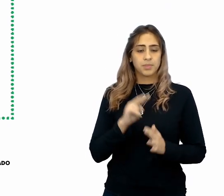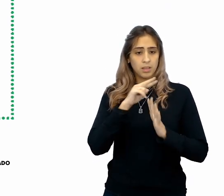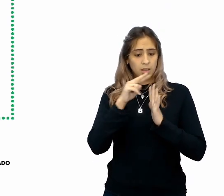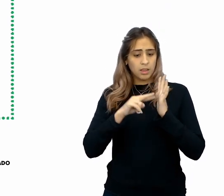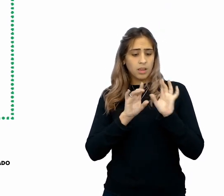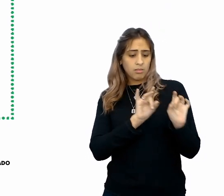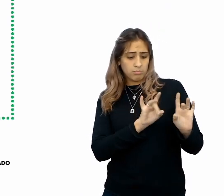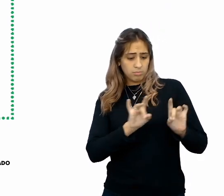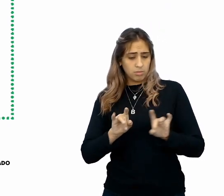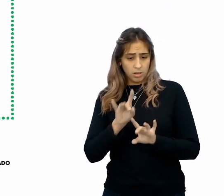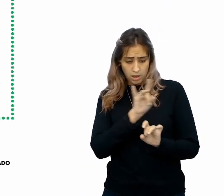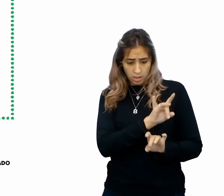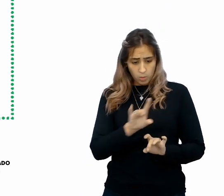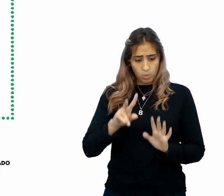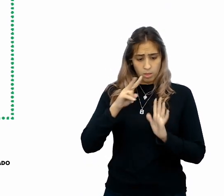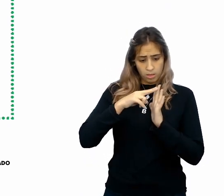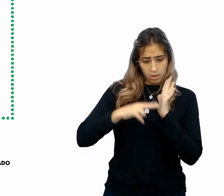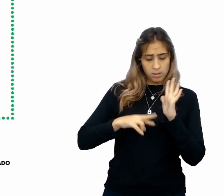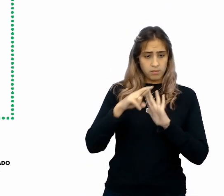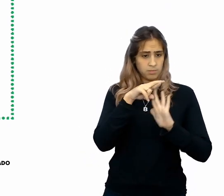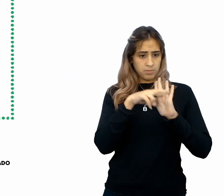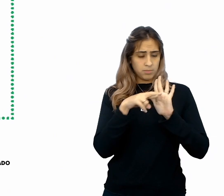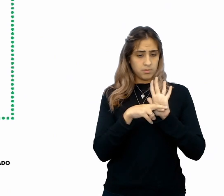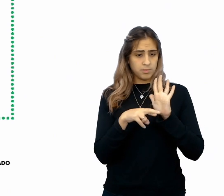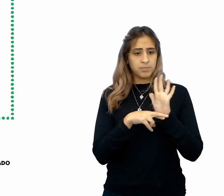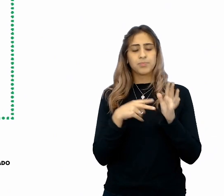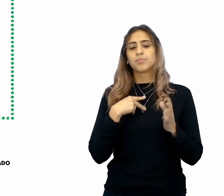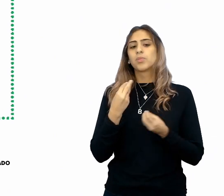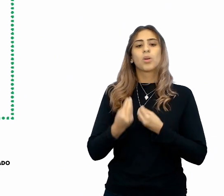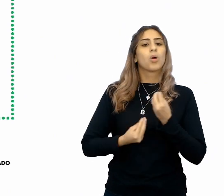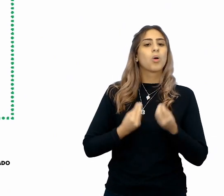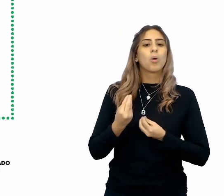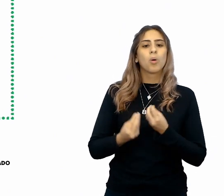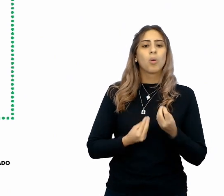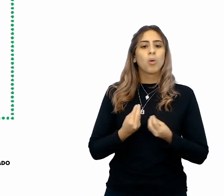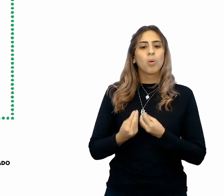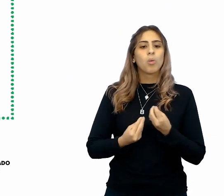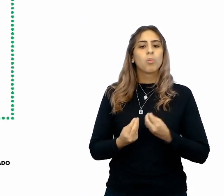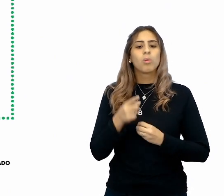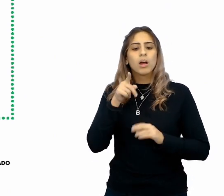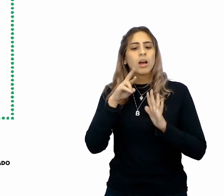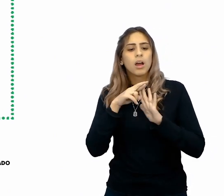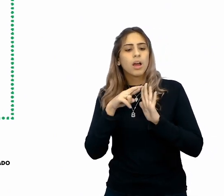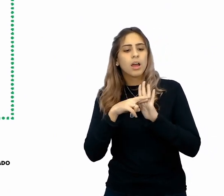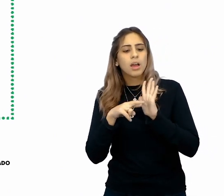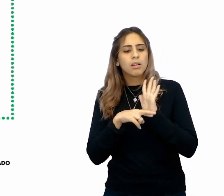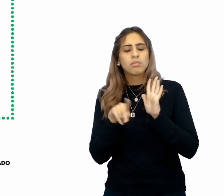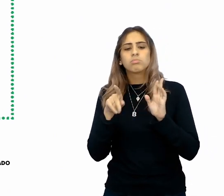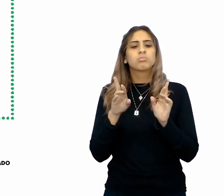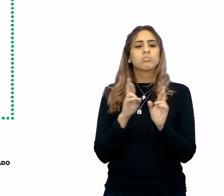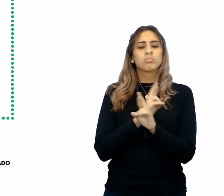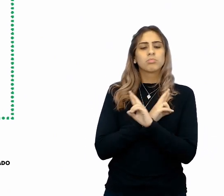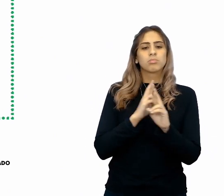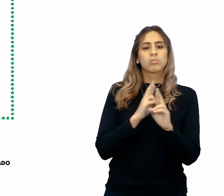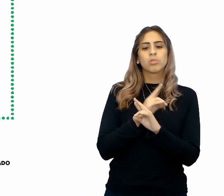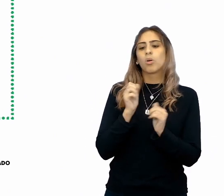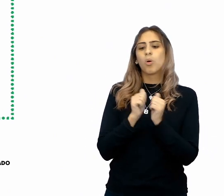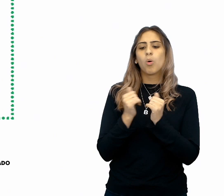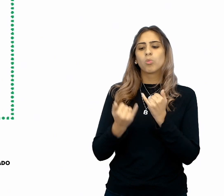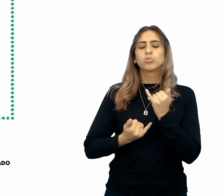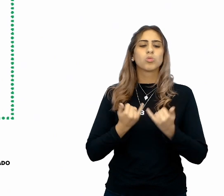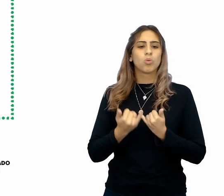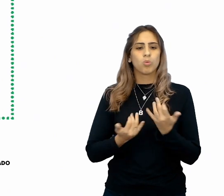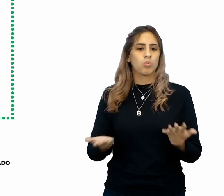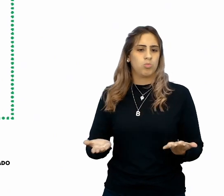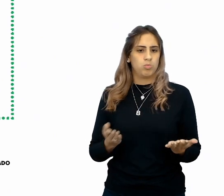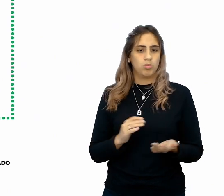das regras e conversar sobre como, provavelmente, essa regra se relaciona com o jogo, ou